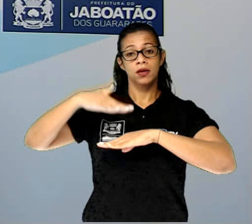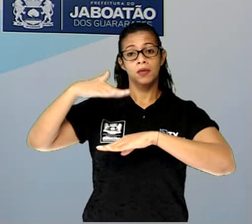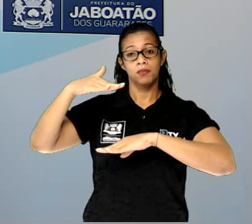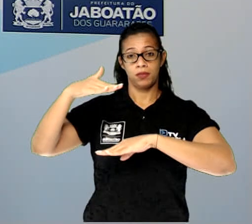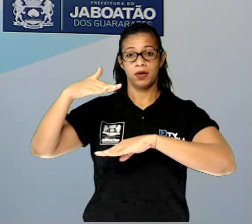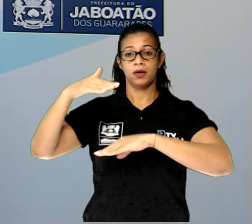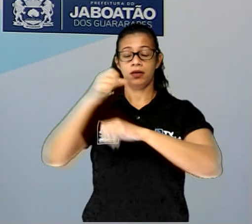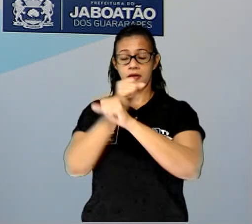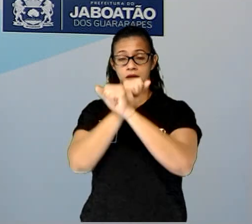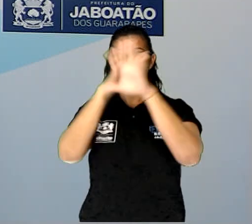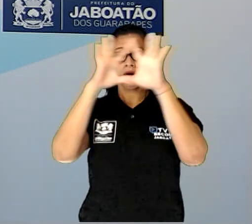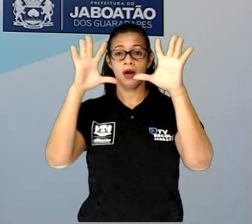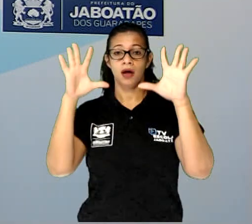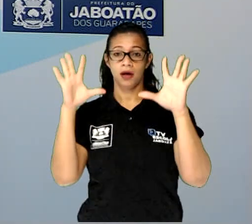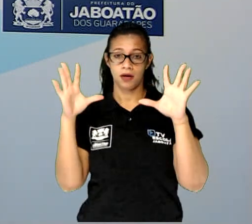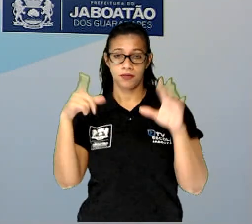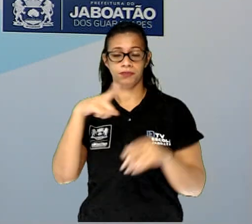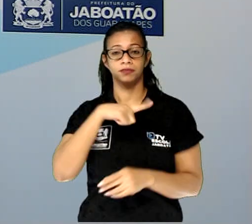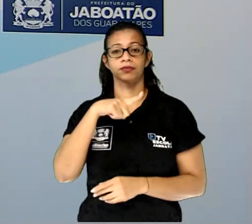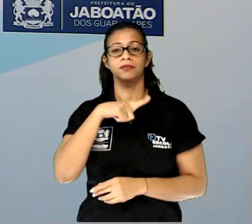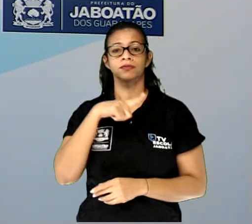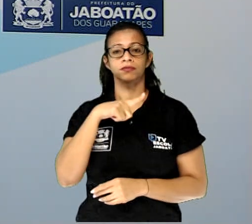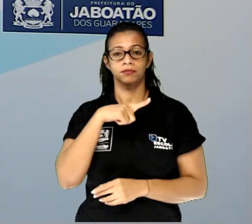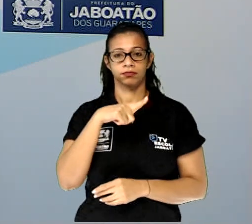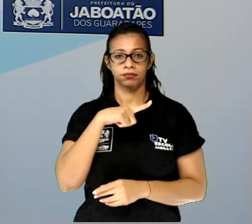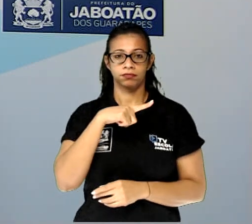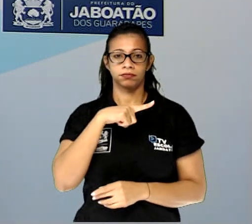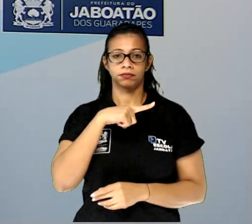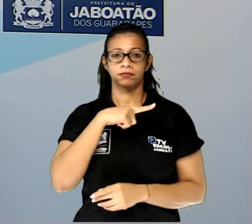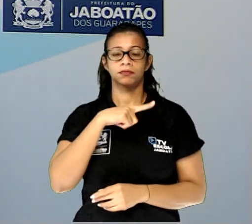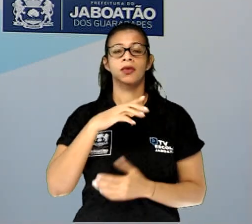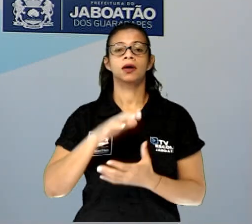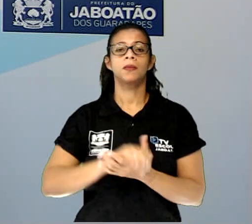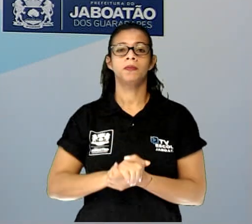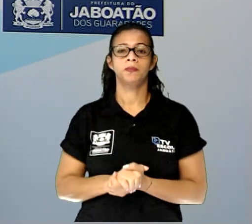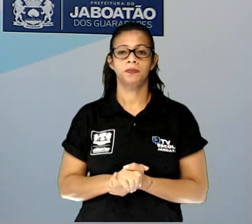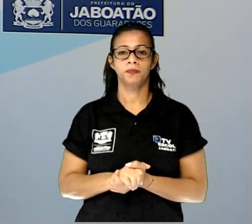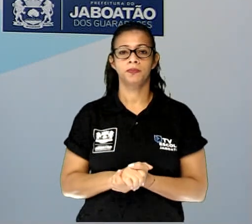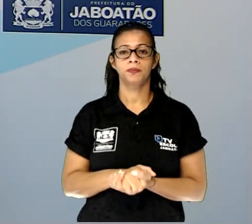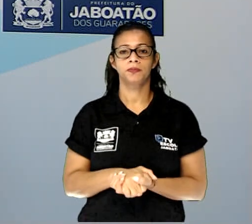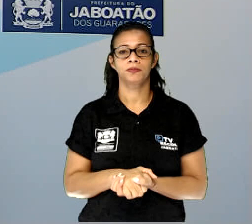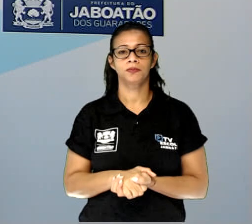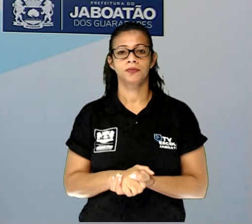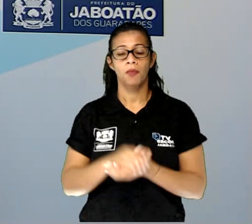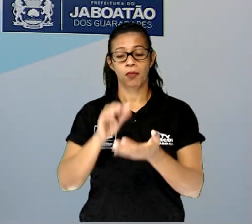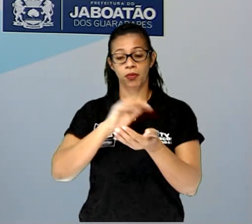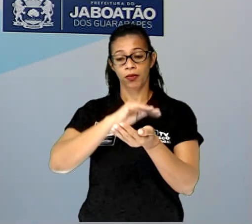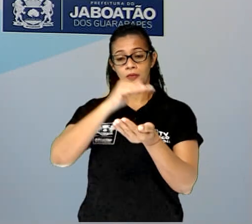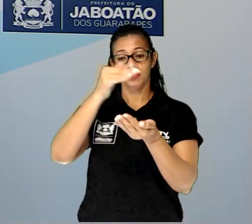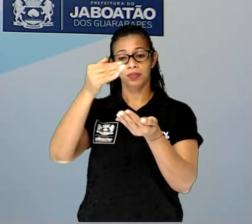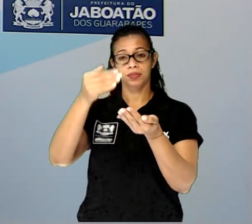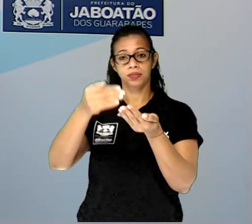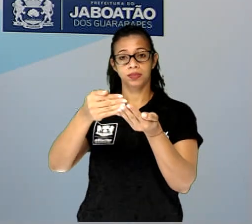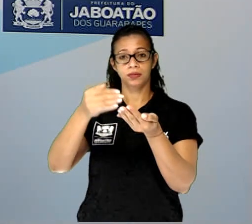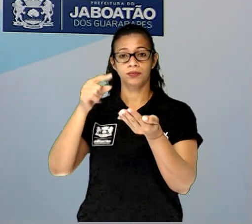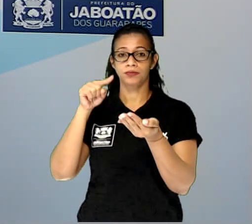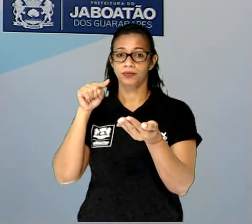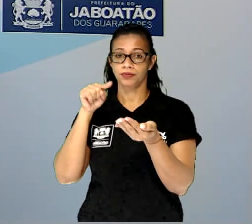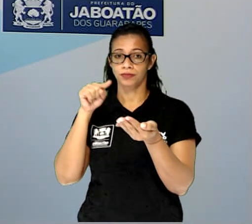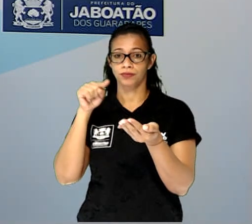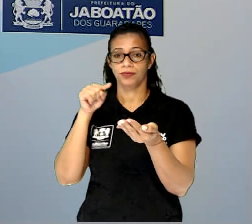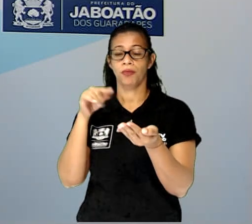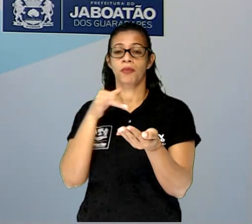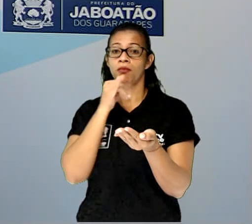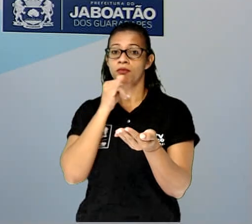do formato da Terra, consequentemente, a energia vai ser a mesma, mas é como se você estivesse